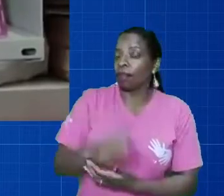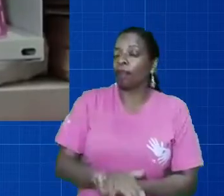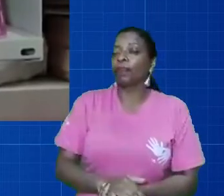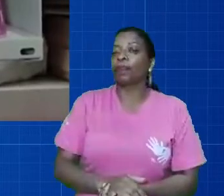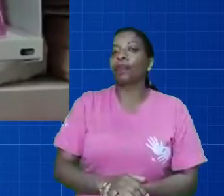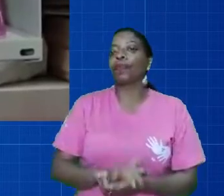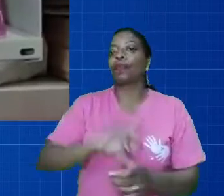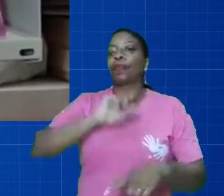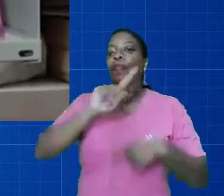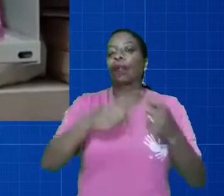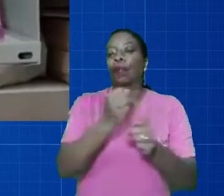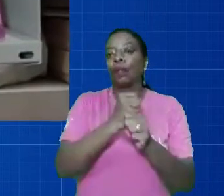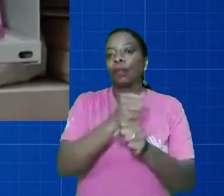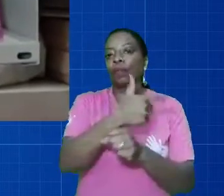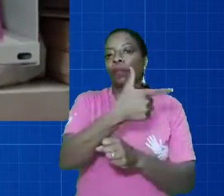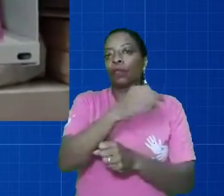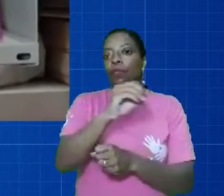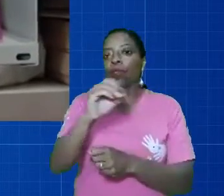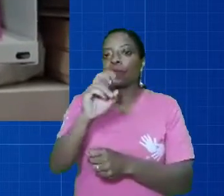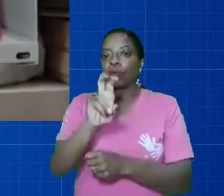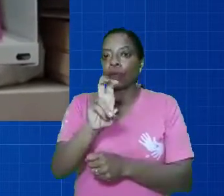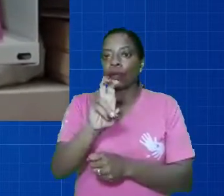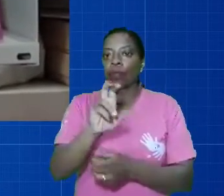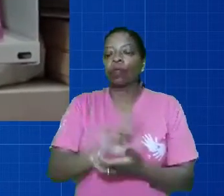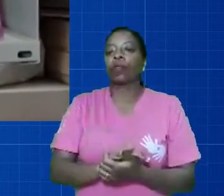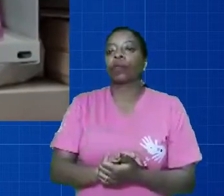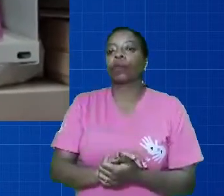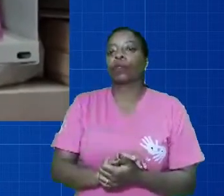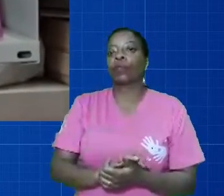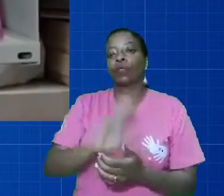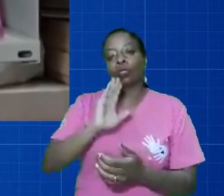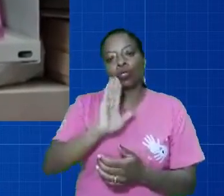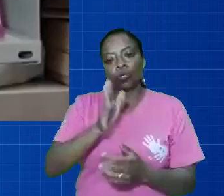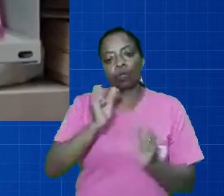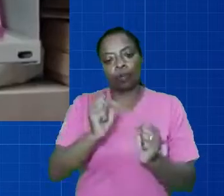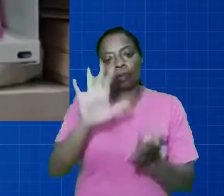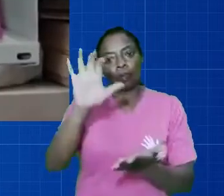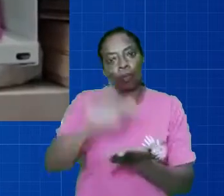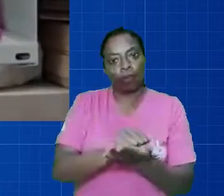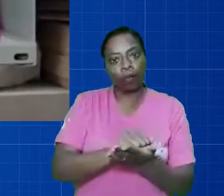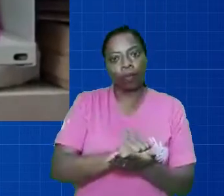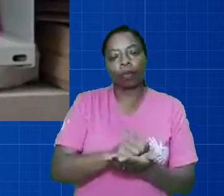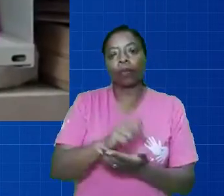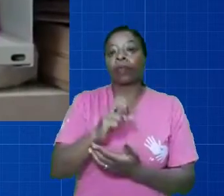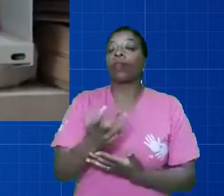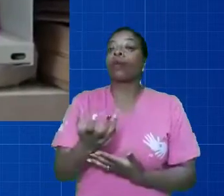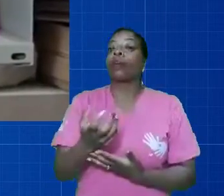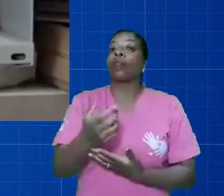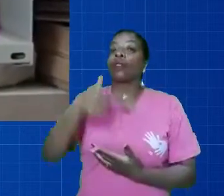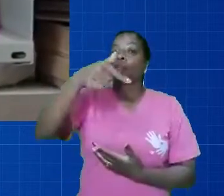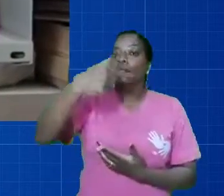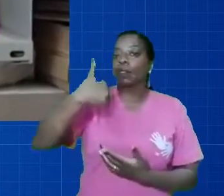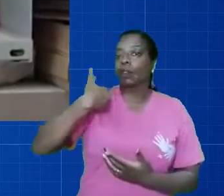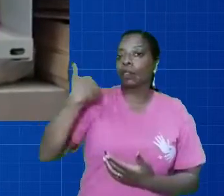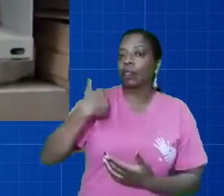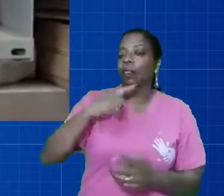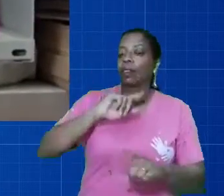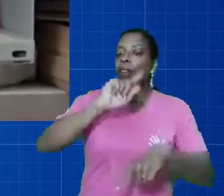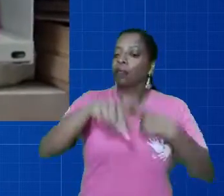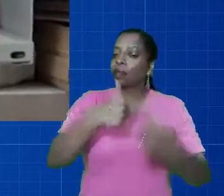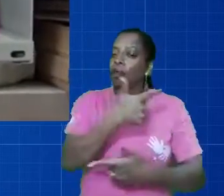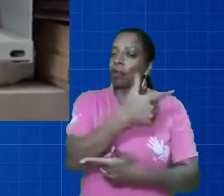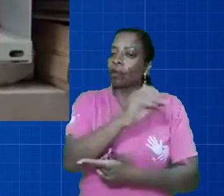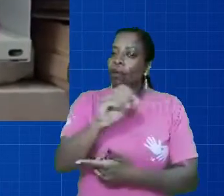foi, baixamos para 7, em 2007 para 5 anos. Então nós começamos a atingir um outro público que a gente